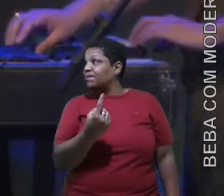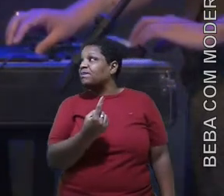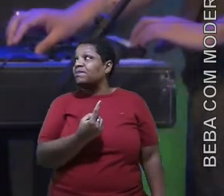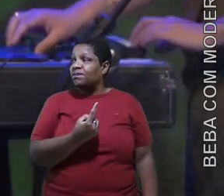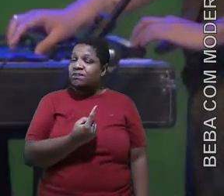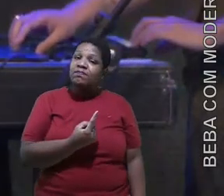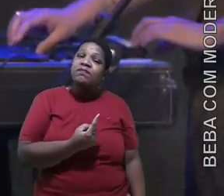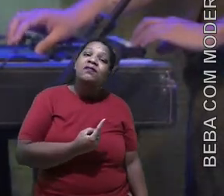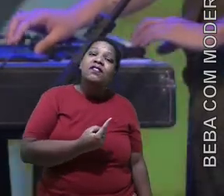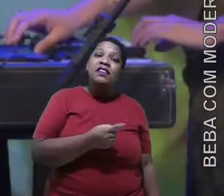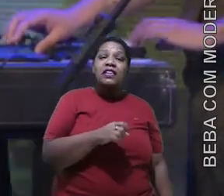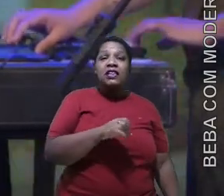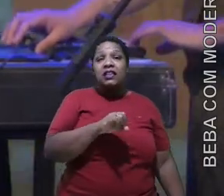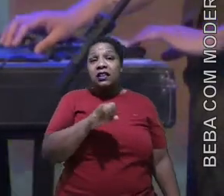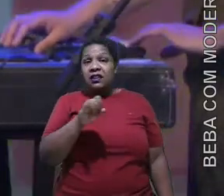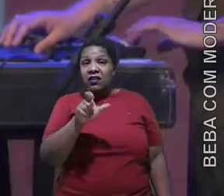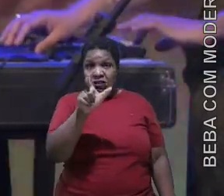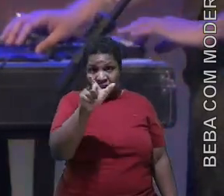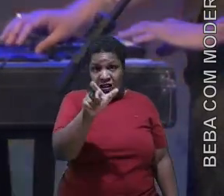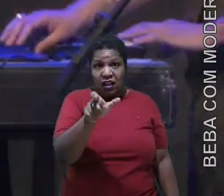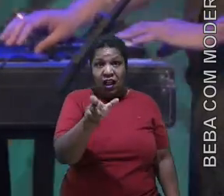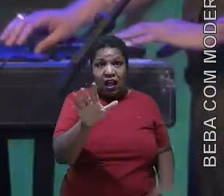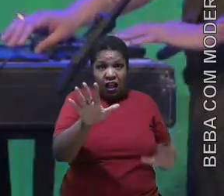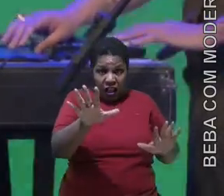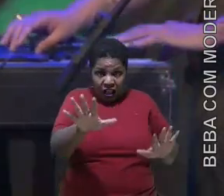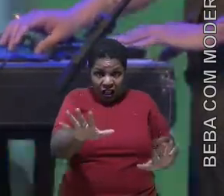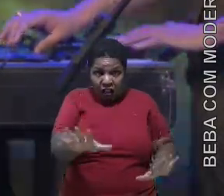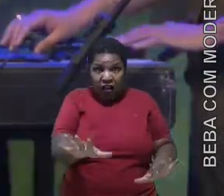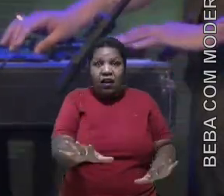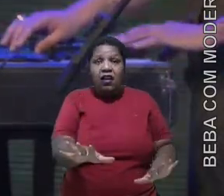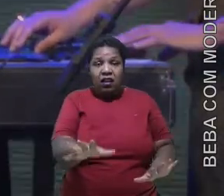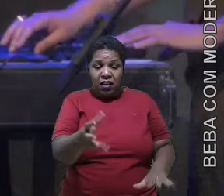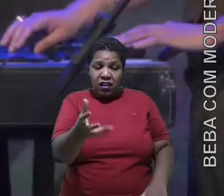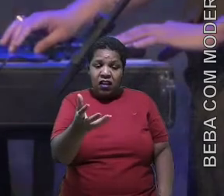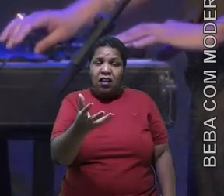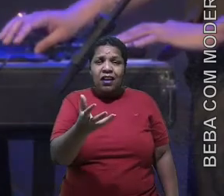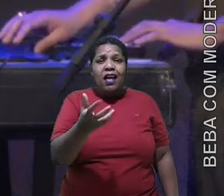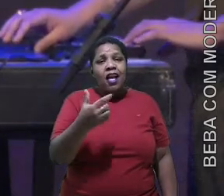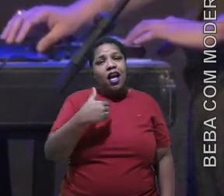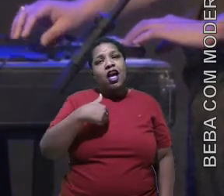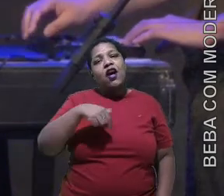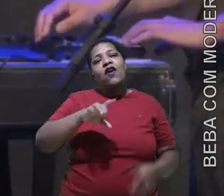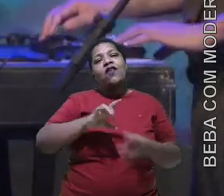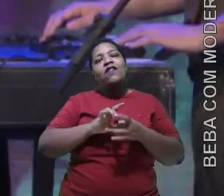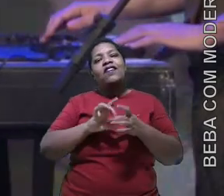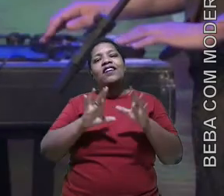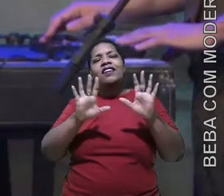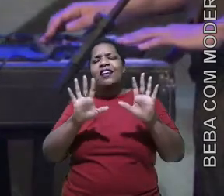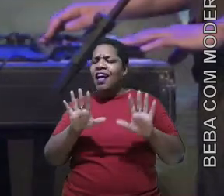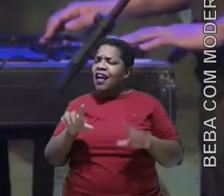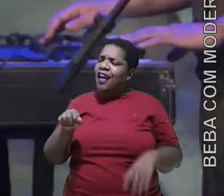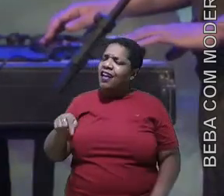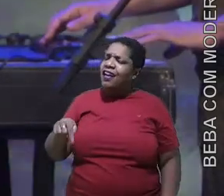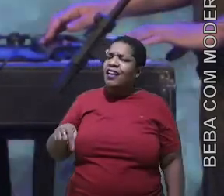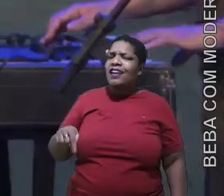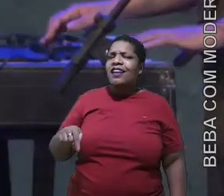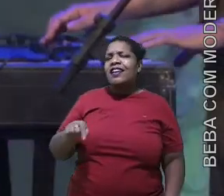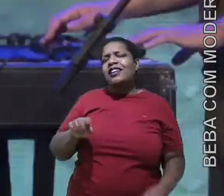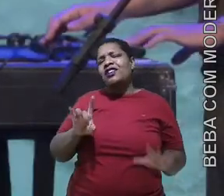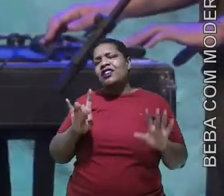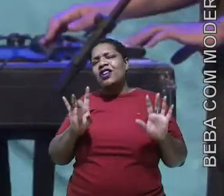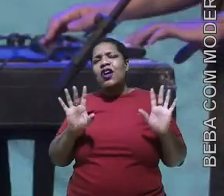se você quiser ficar pode deixar aqui só